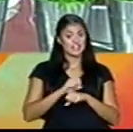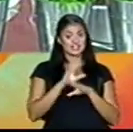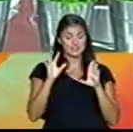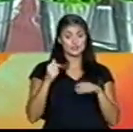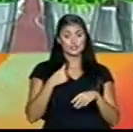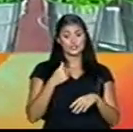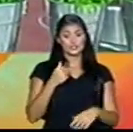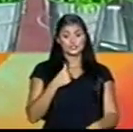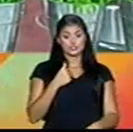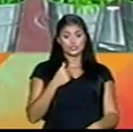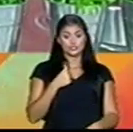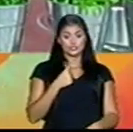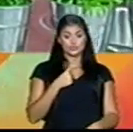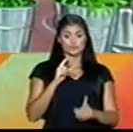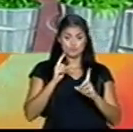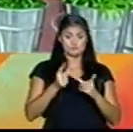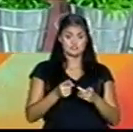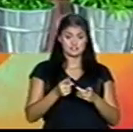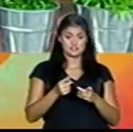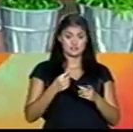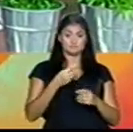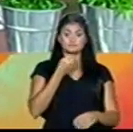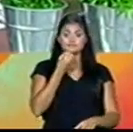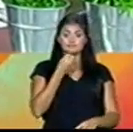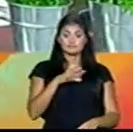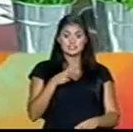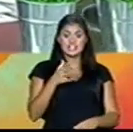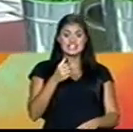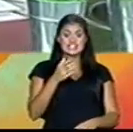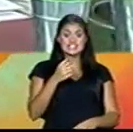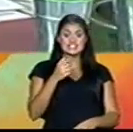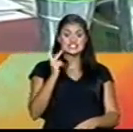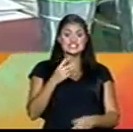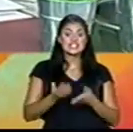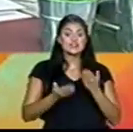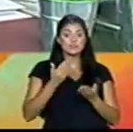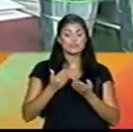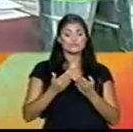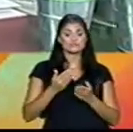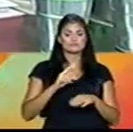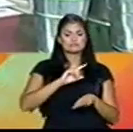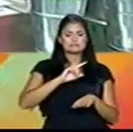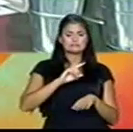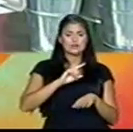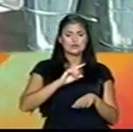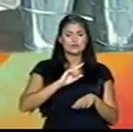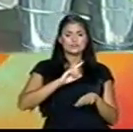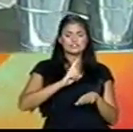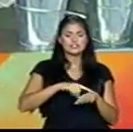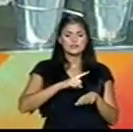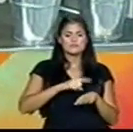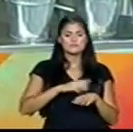altura, quando comecei, eu perdi 15 quilos, por isso. 15? Em quanto tempo? Nem meio